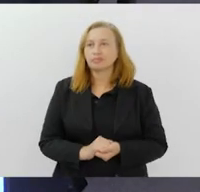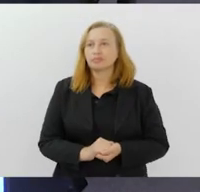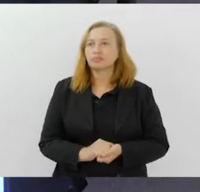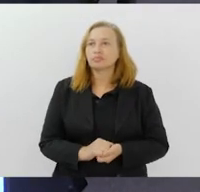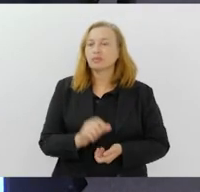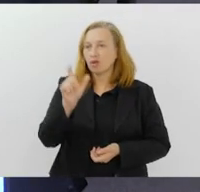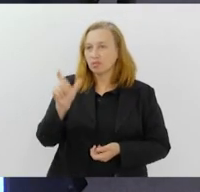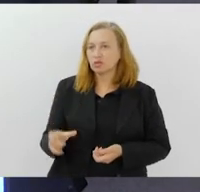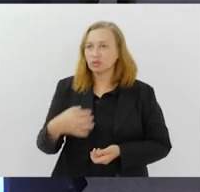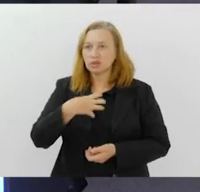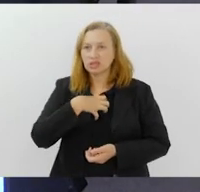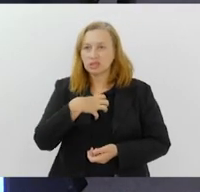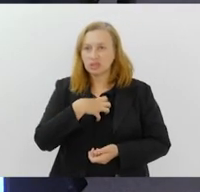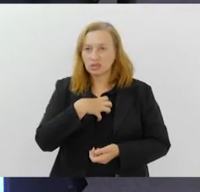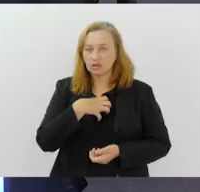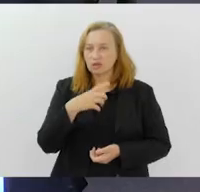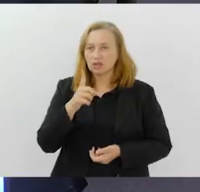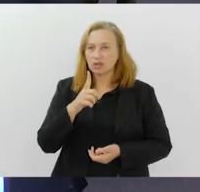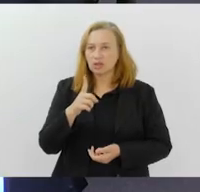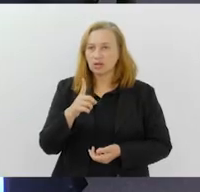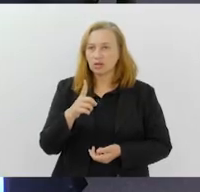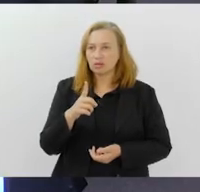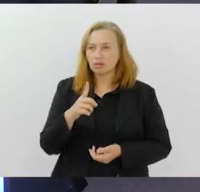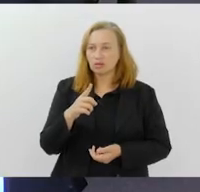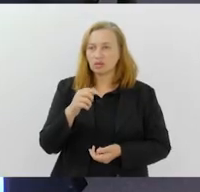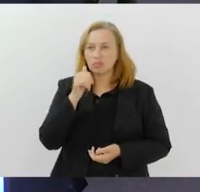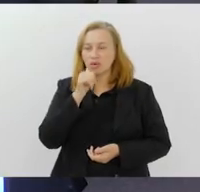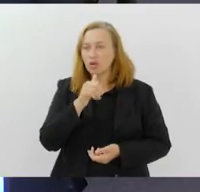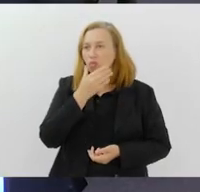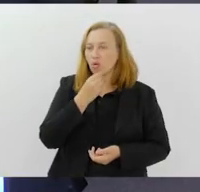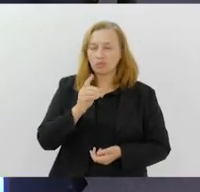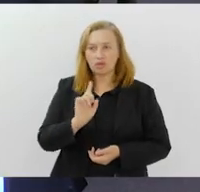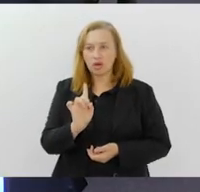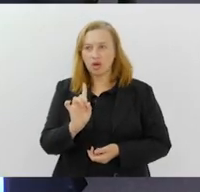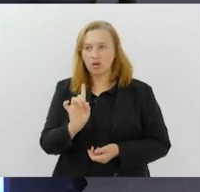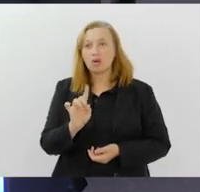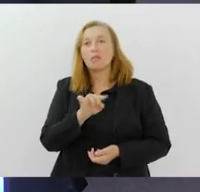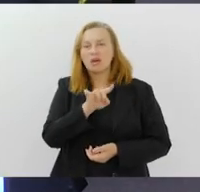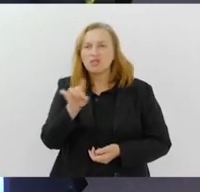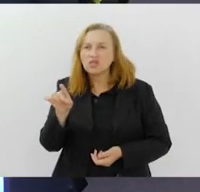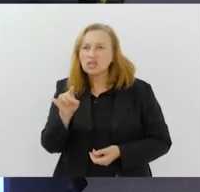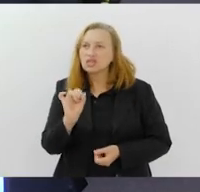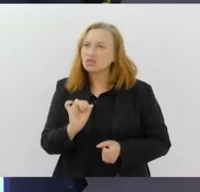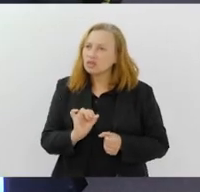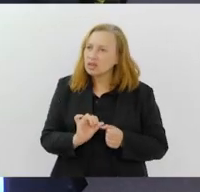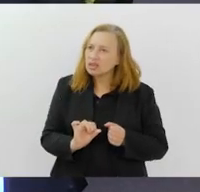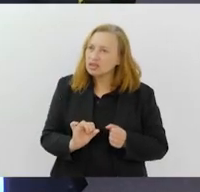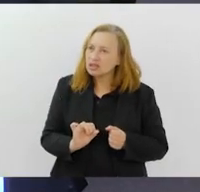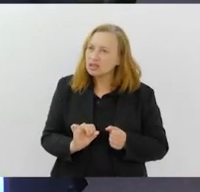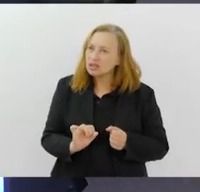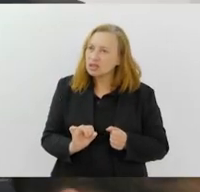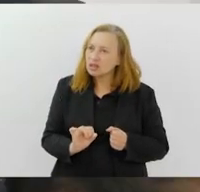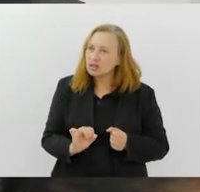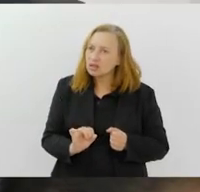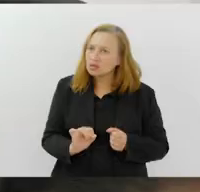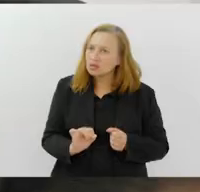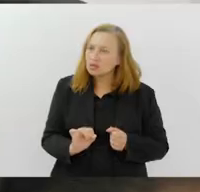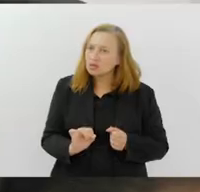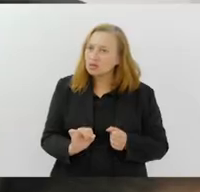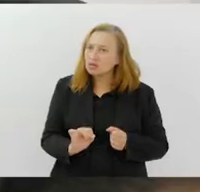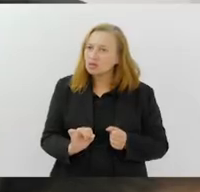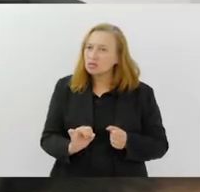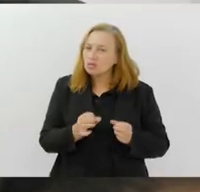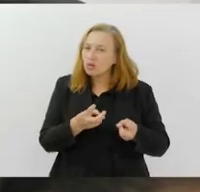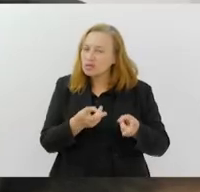sente não a heteroidentificação não não mas vocês estão fazendo uma identificação sim